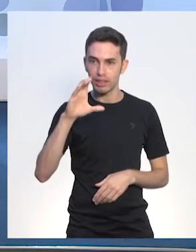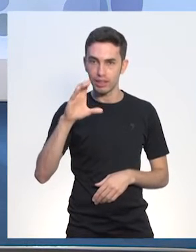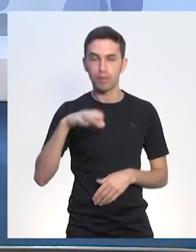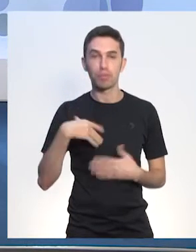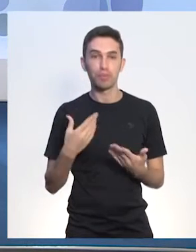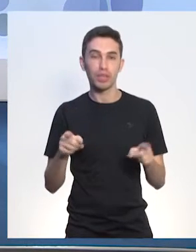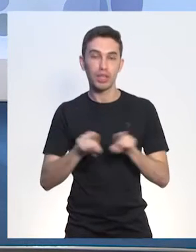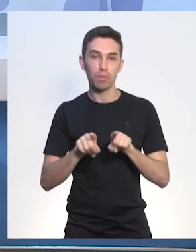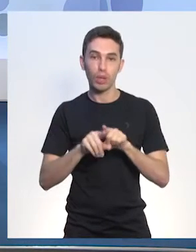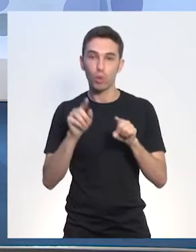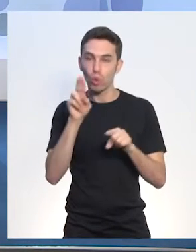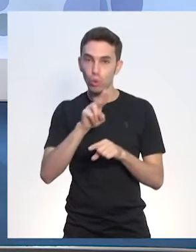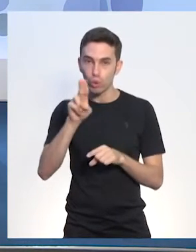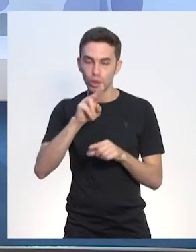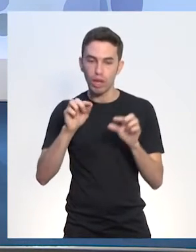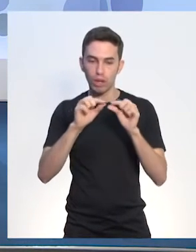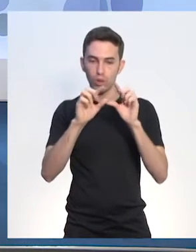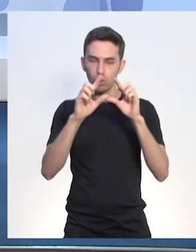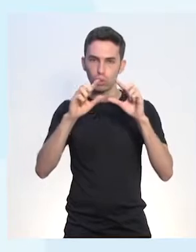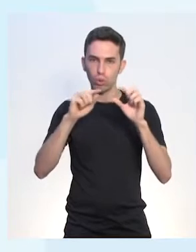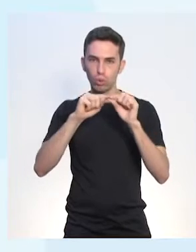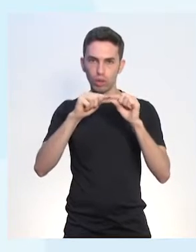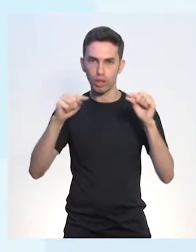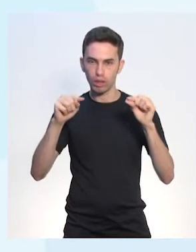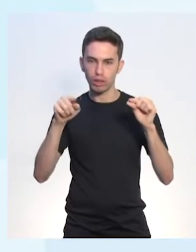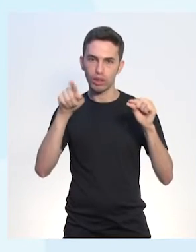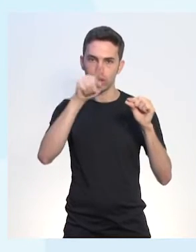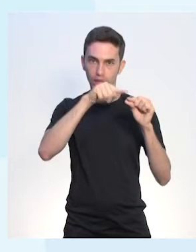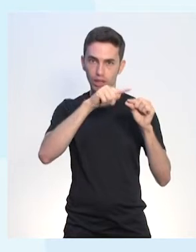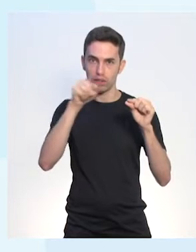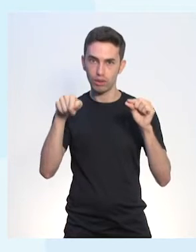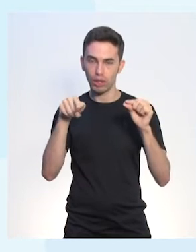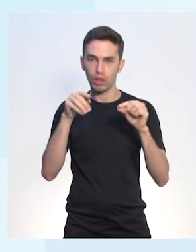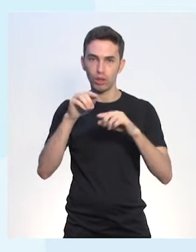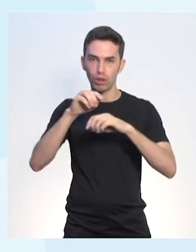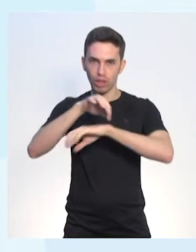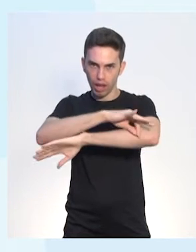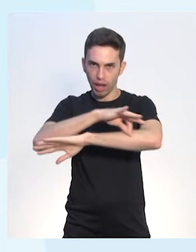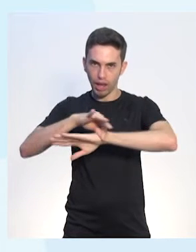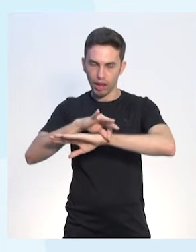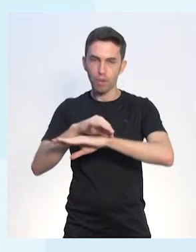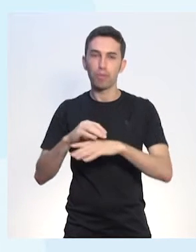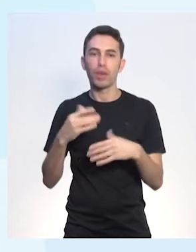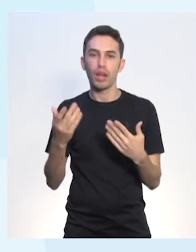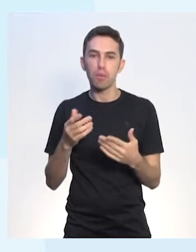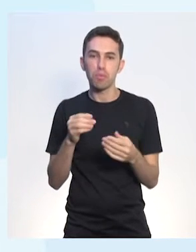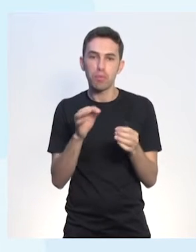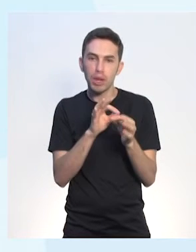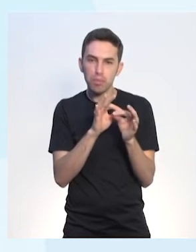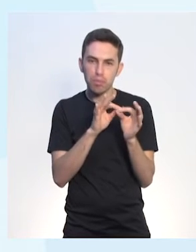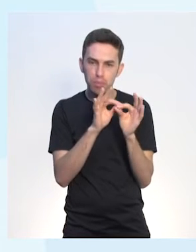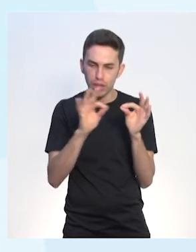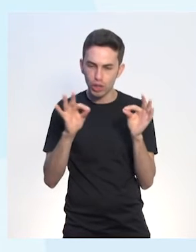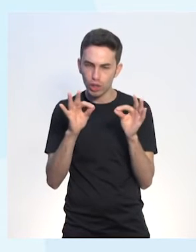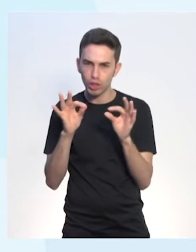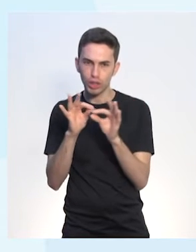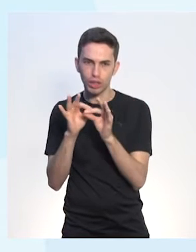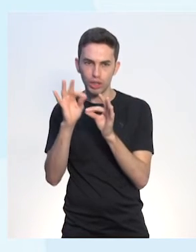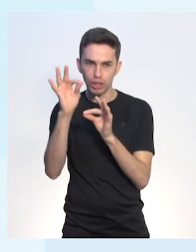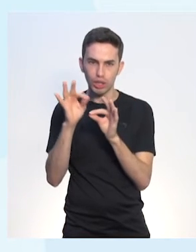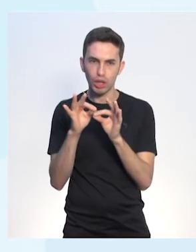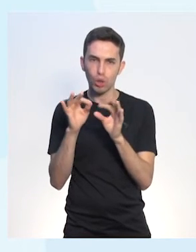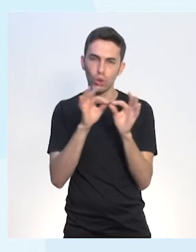transferidor para medir ângulos internos e verificar que a soma das medidas dos ângulos internos de um triângulo